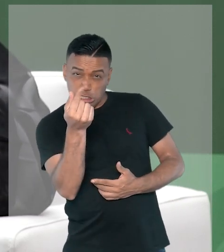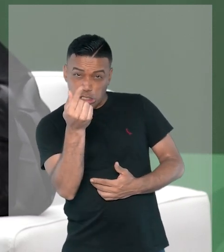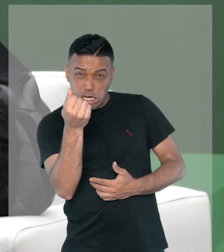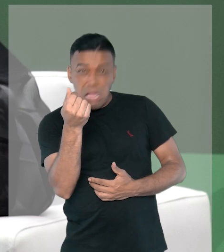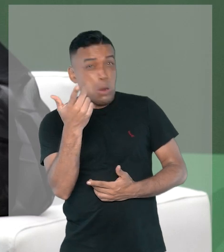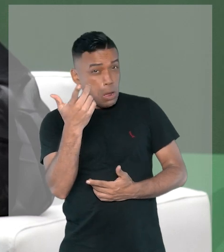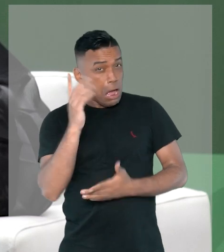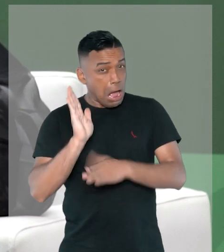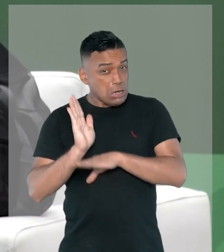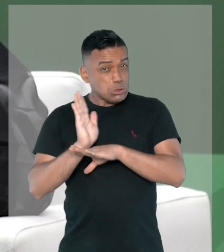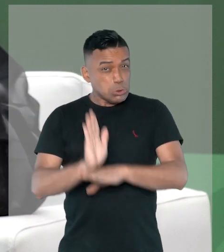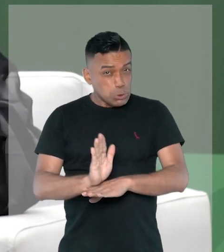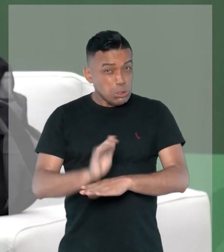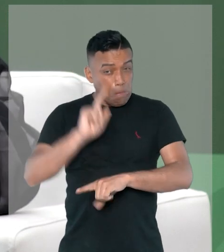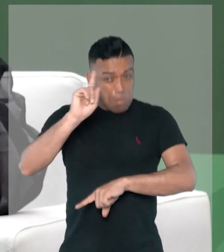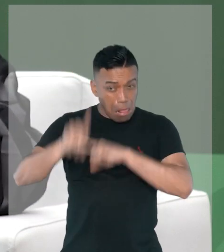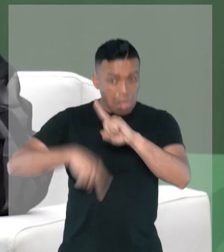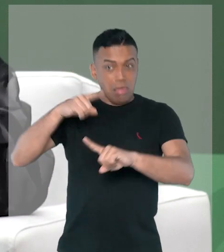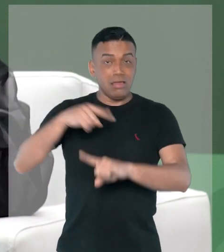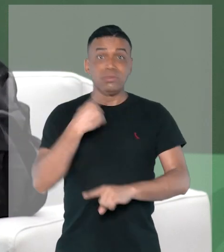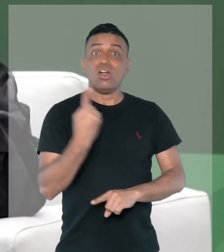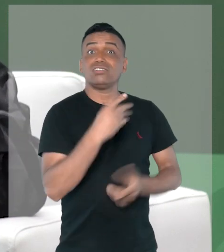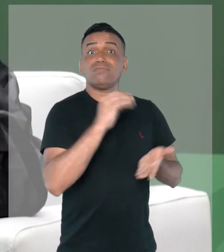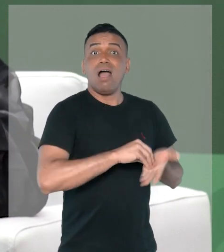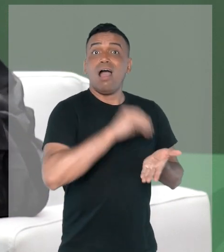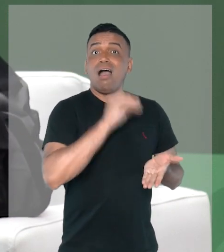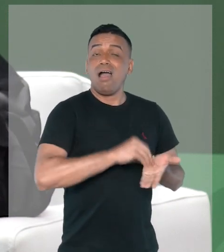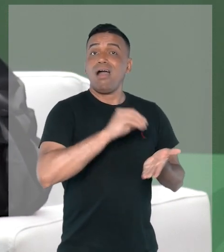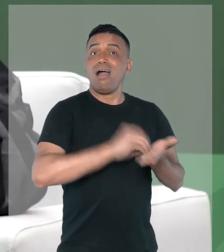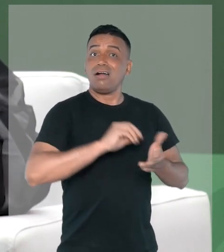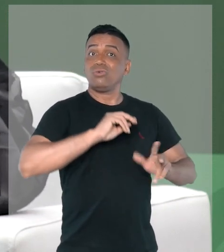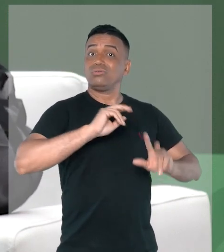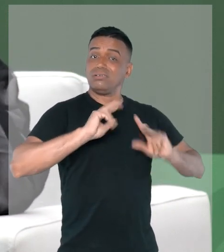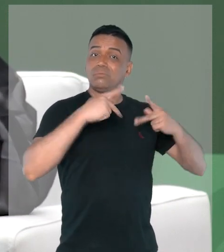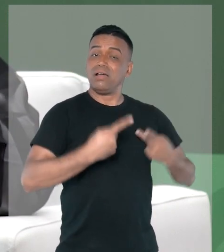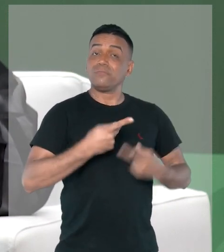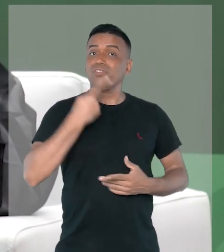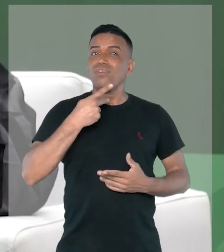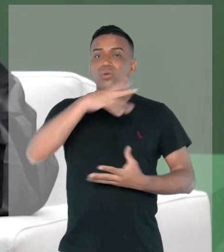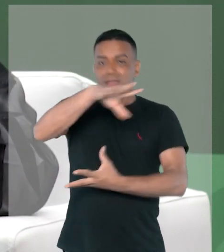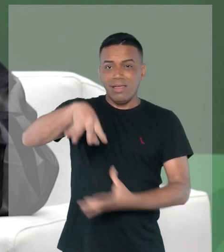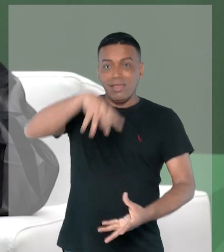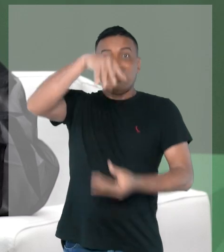compensa coisas que nós não estamos tendo? E eu vou falar um pouco de espiritualidade,